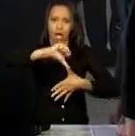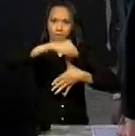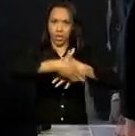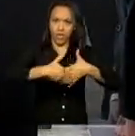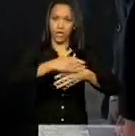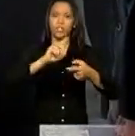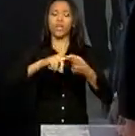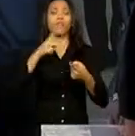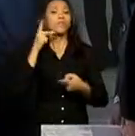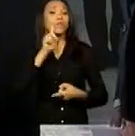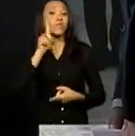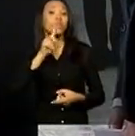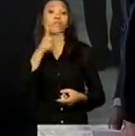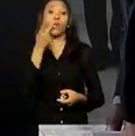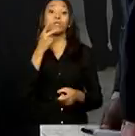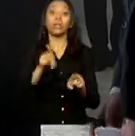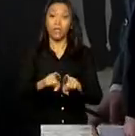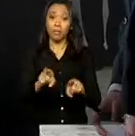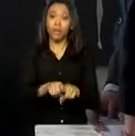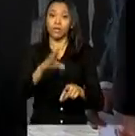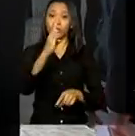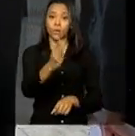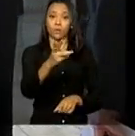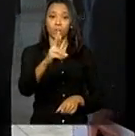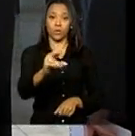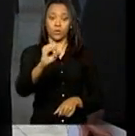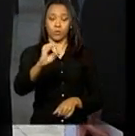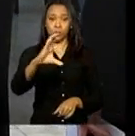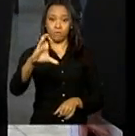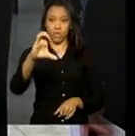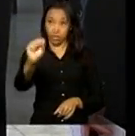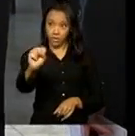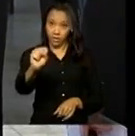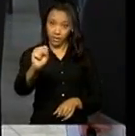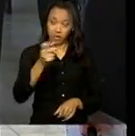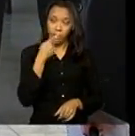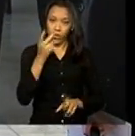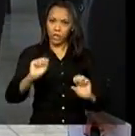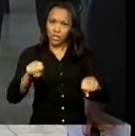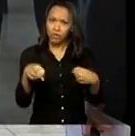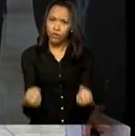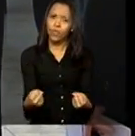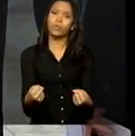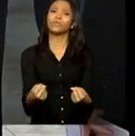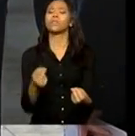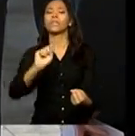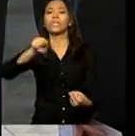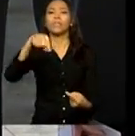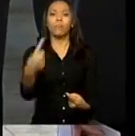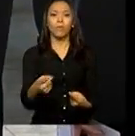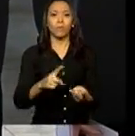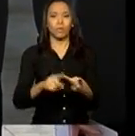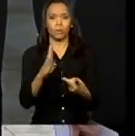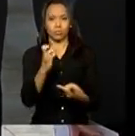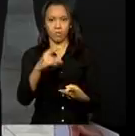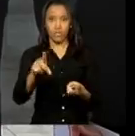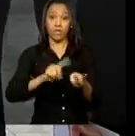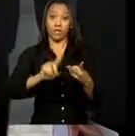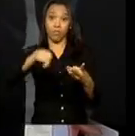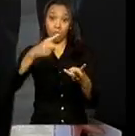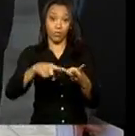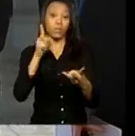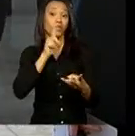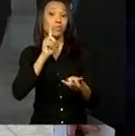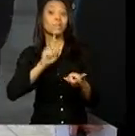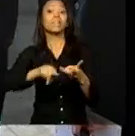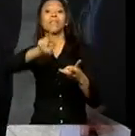Unidos se falou dos BRICS antes. Então, nós temos um esforço que é esse componente Sul-Sul, depois BRICS, depois Estados Unidos, depois União